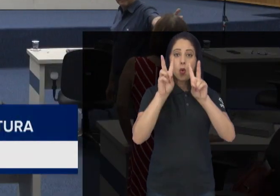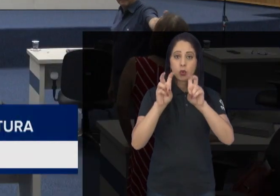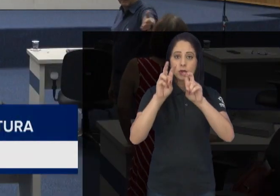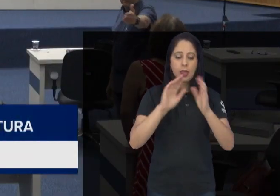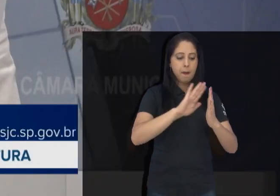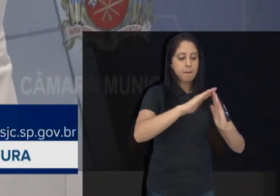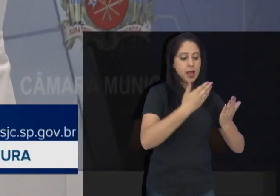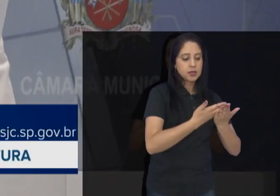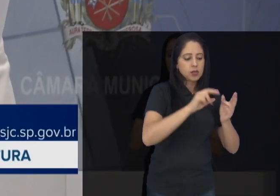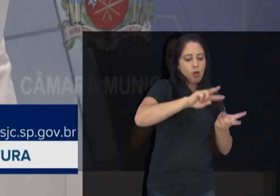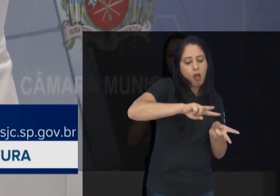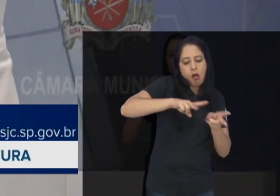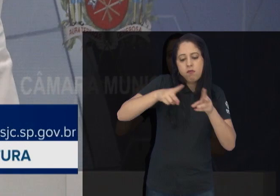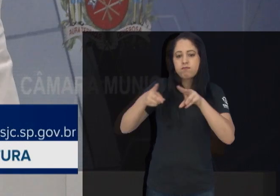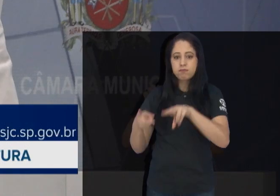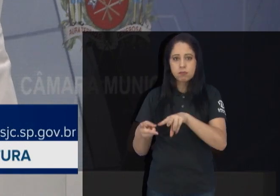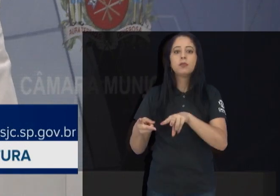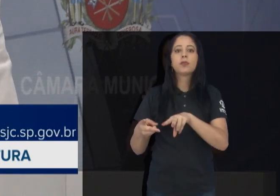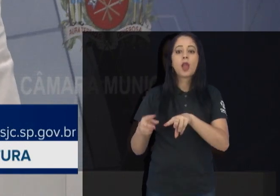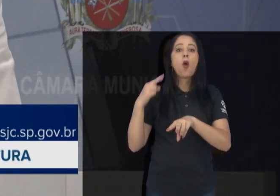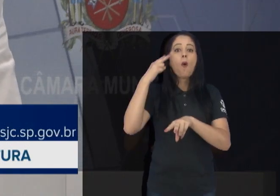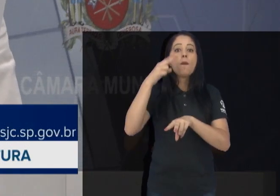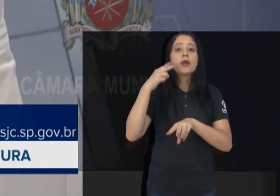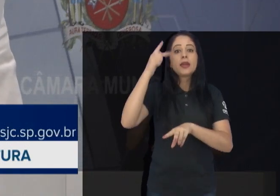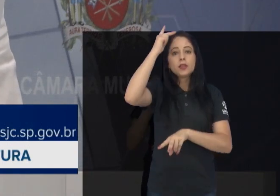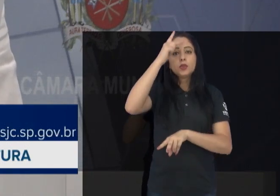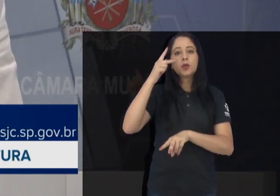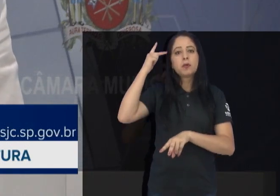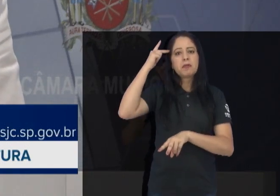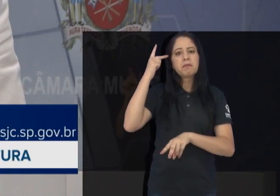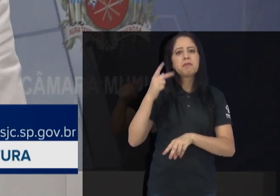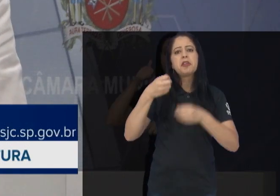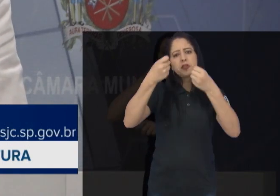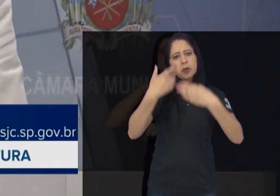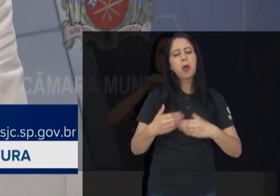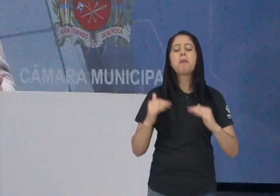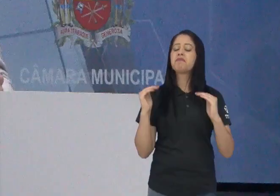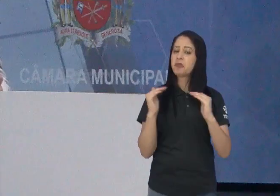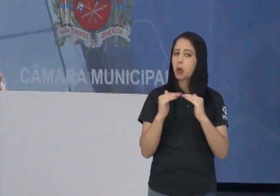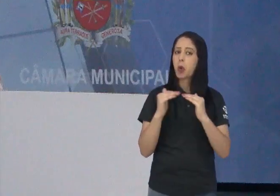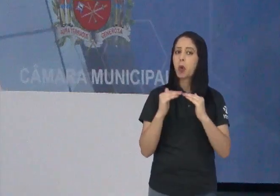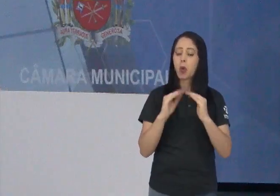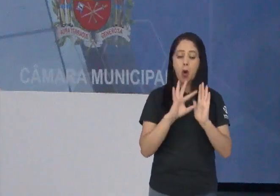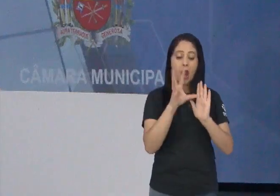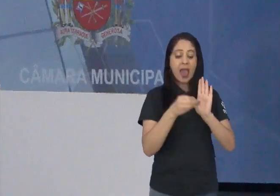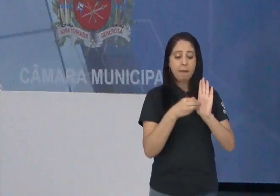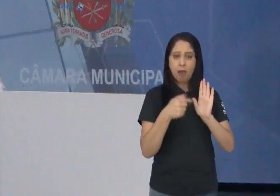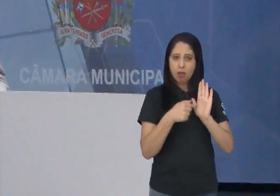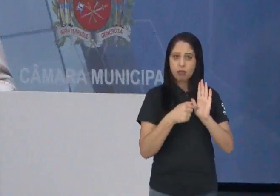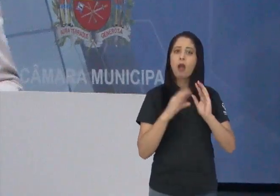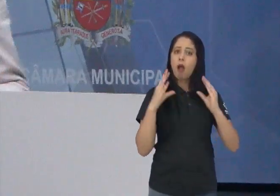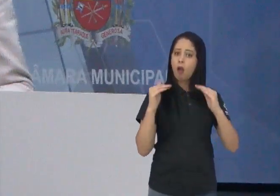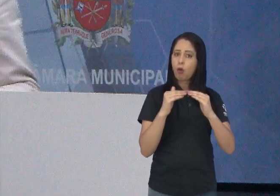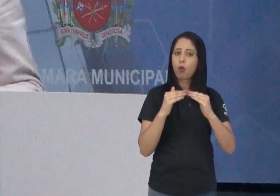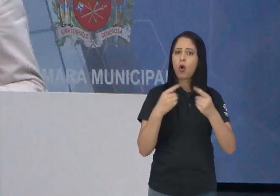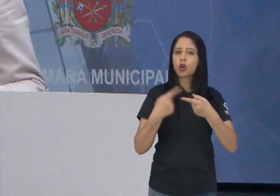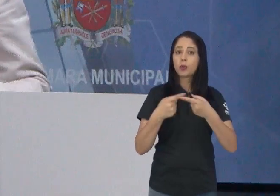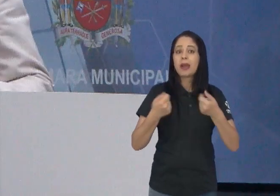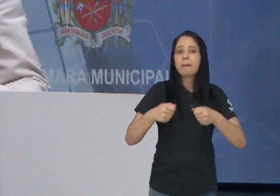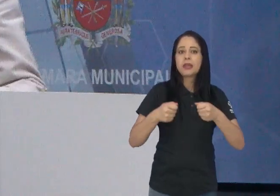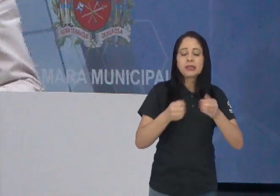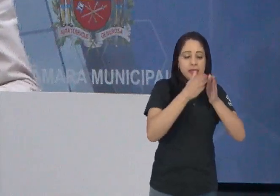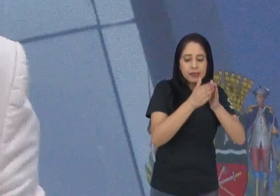das escolas, o vereador Fernando Petiti se disse favorável a uma emenda que estende o prazo para o início da gestão